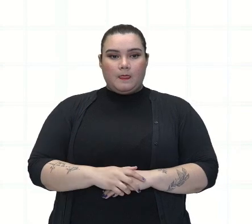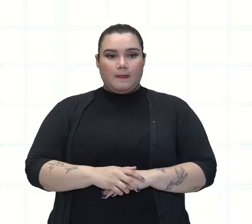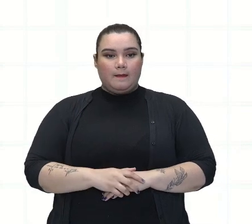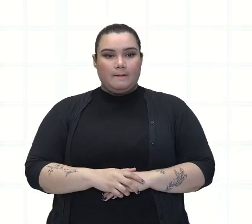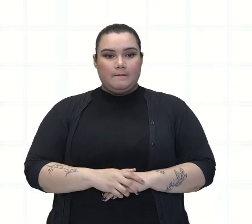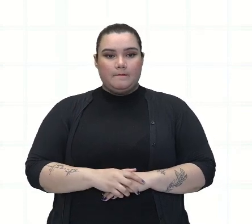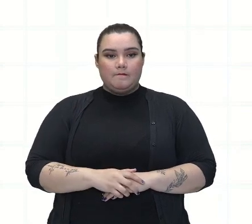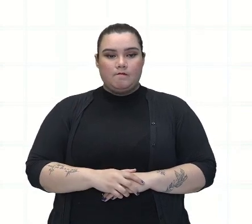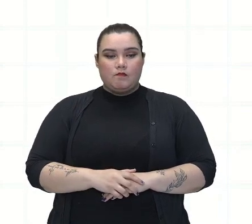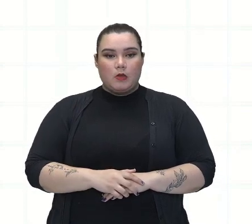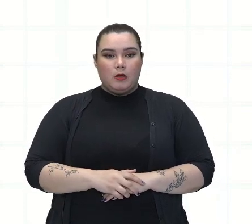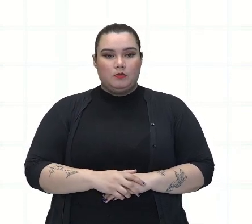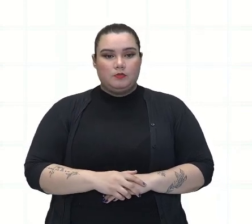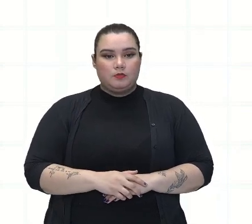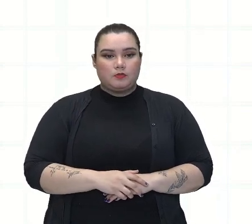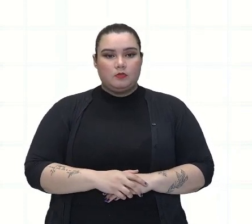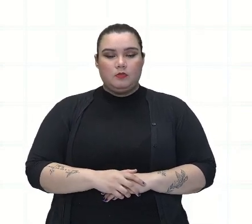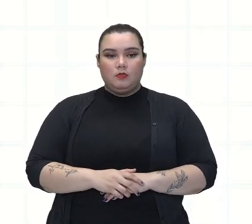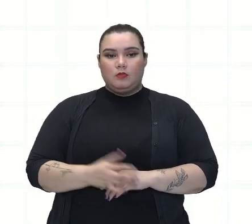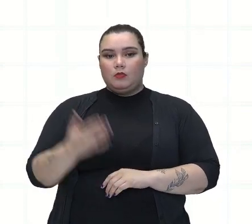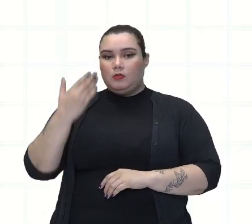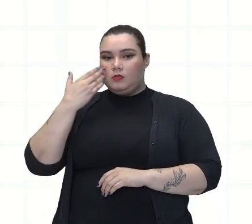Deixa eu colocar aqui. O